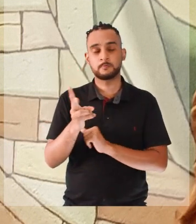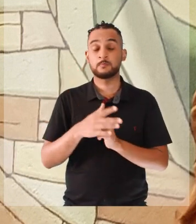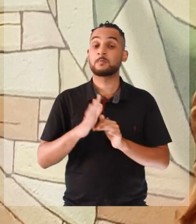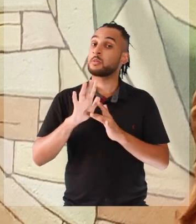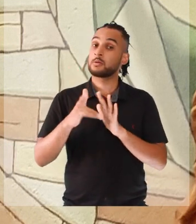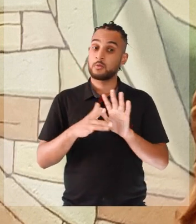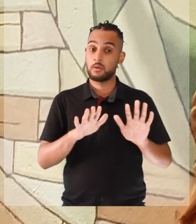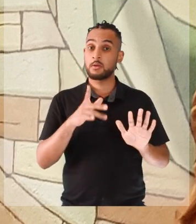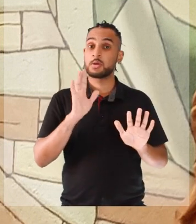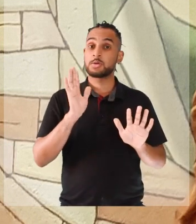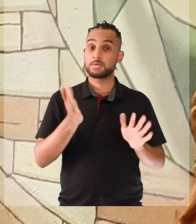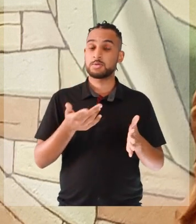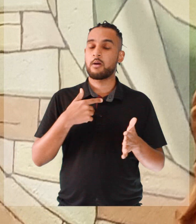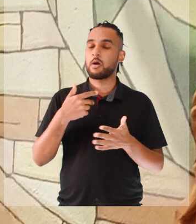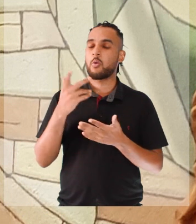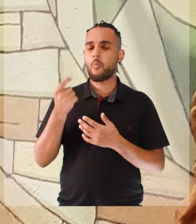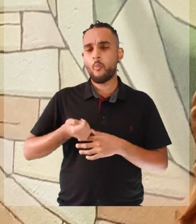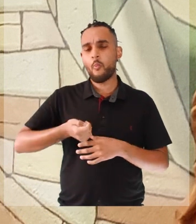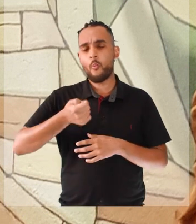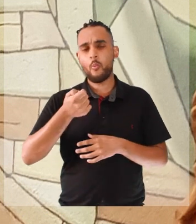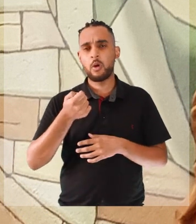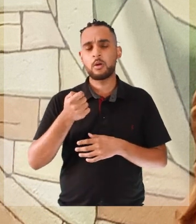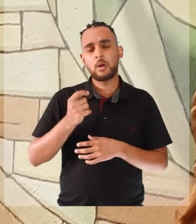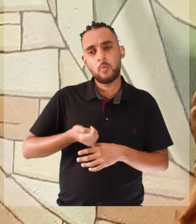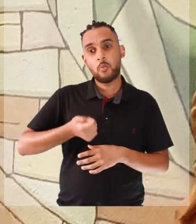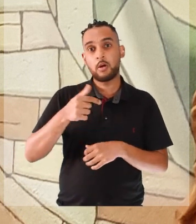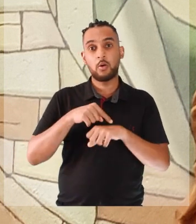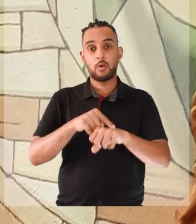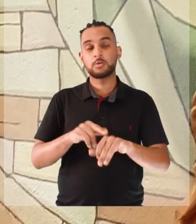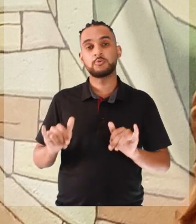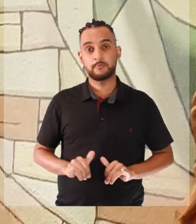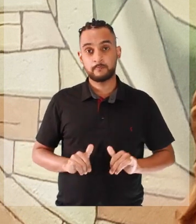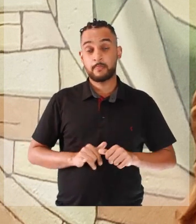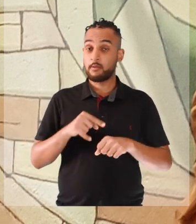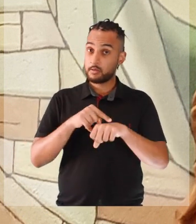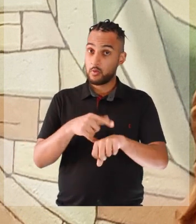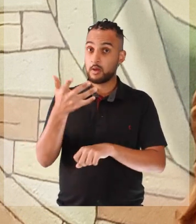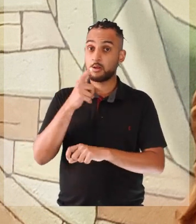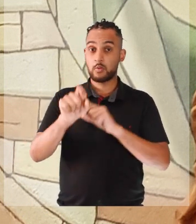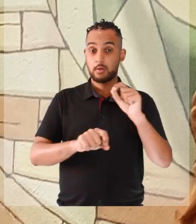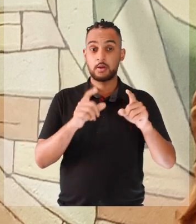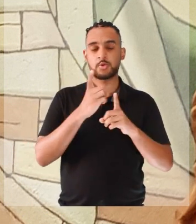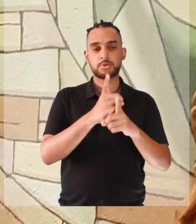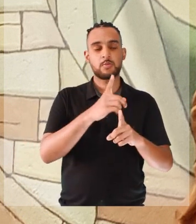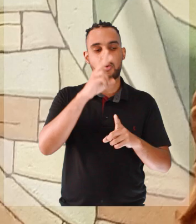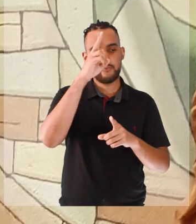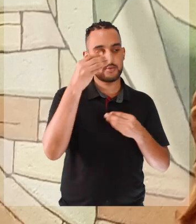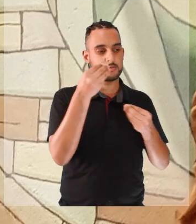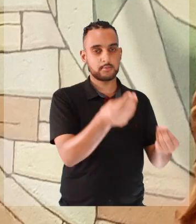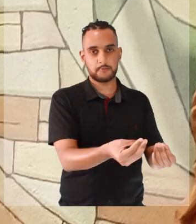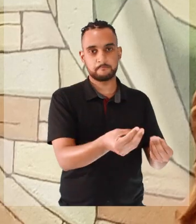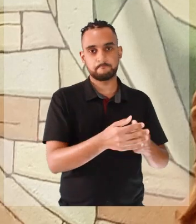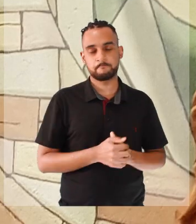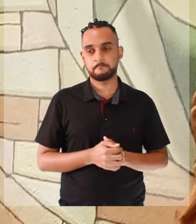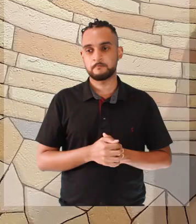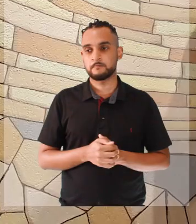momento. Jesus, porém, estava a caminho do sofrimento. Por ora, pretendia-se apenas que os discípulos fossem